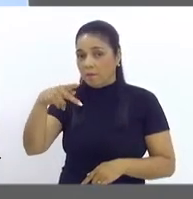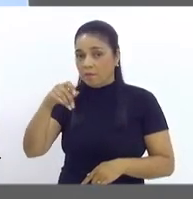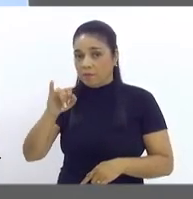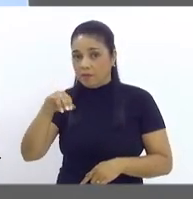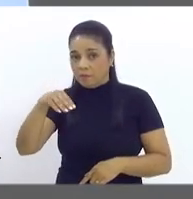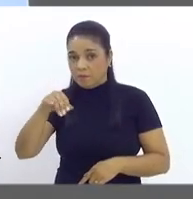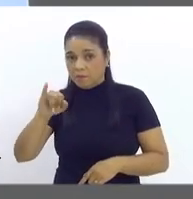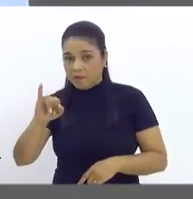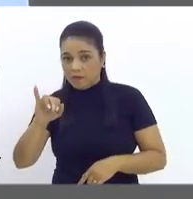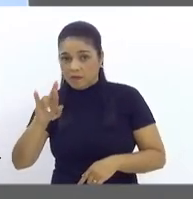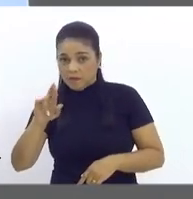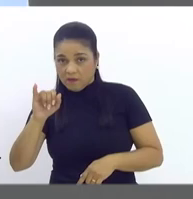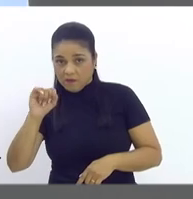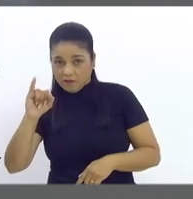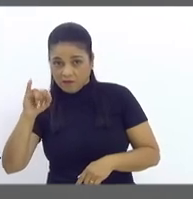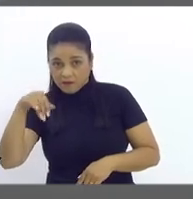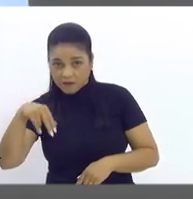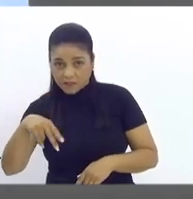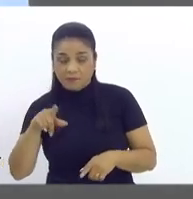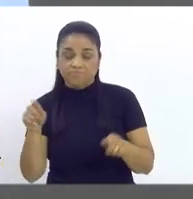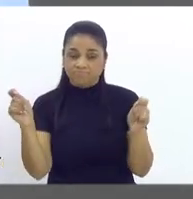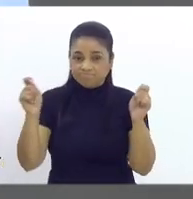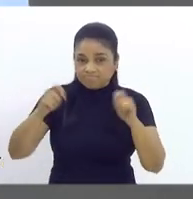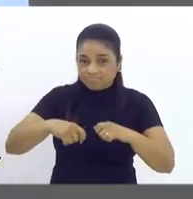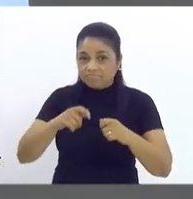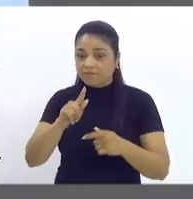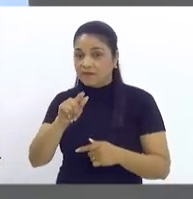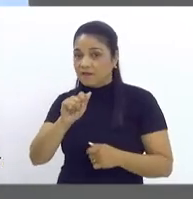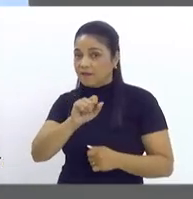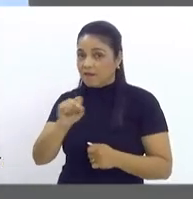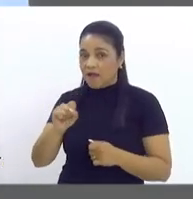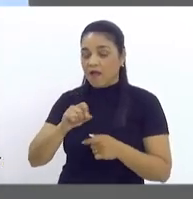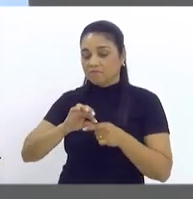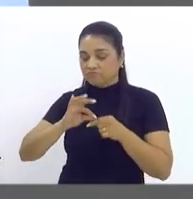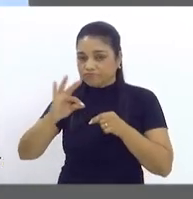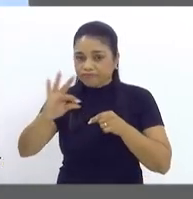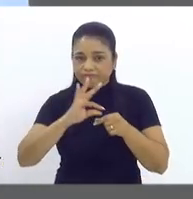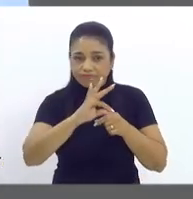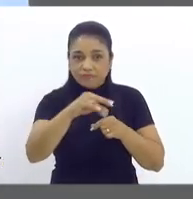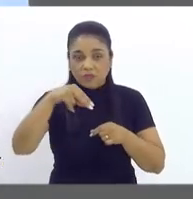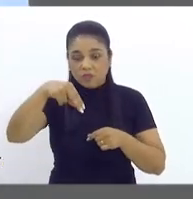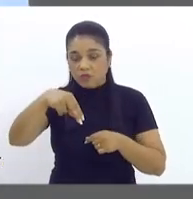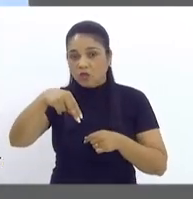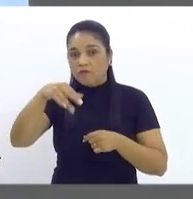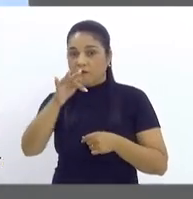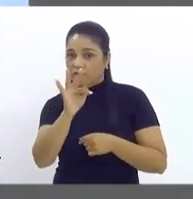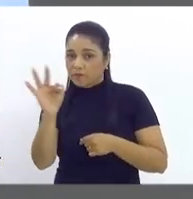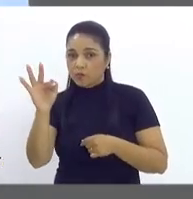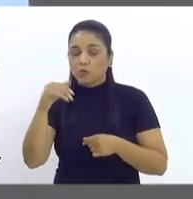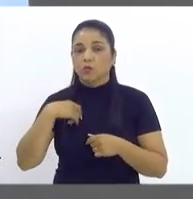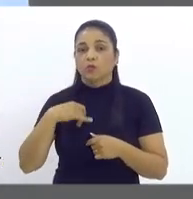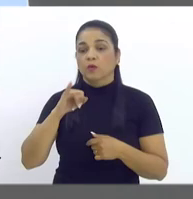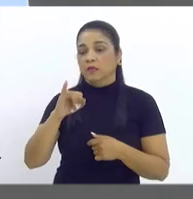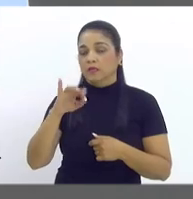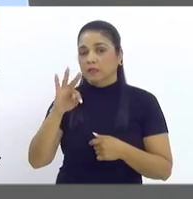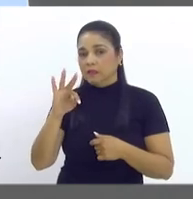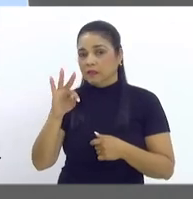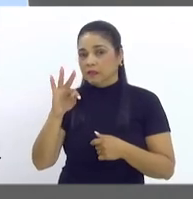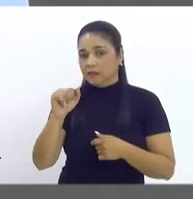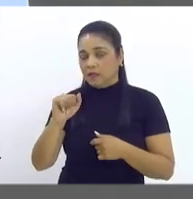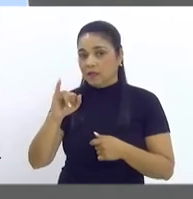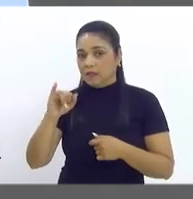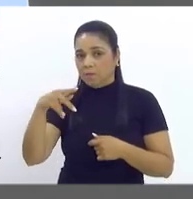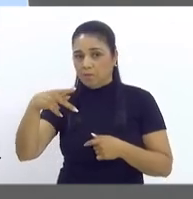municípios como aumentar a capacidade e disponibilidade de gás para municípios como Nova Friburgo, Itaipava, Teresópolis,